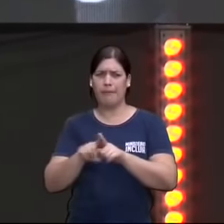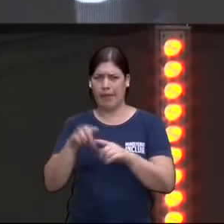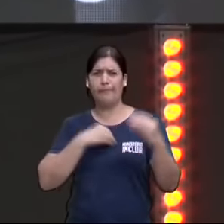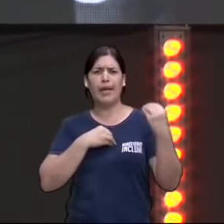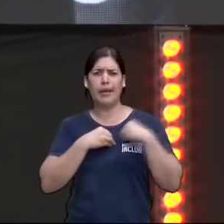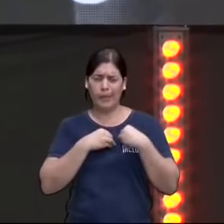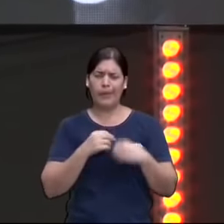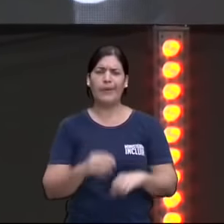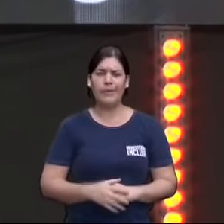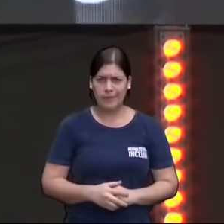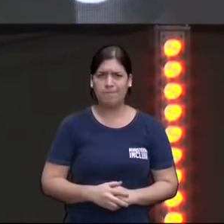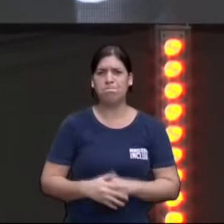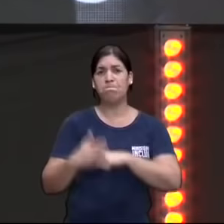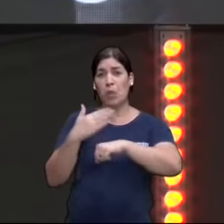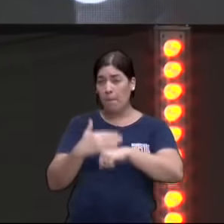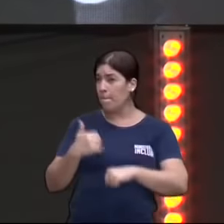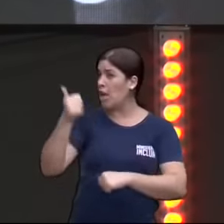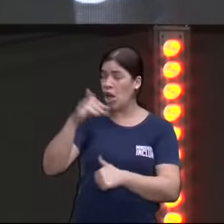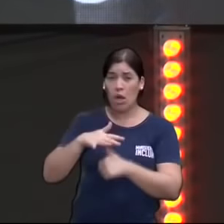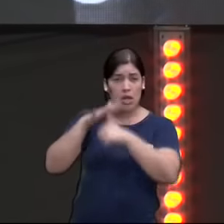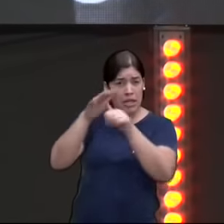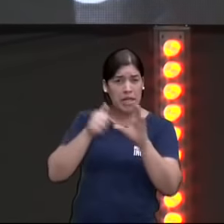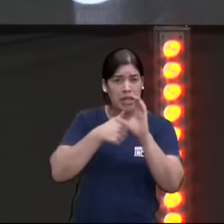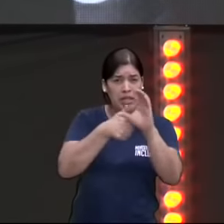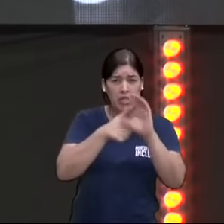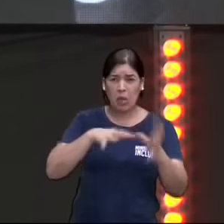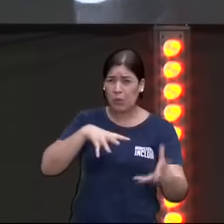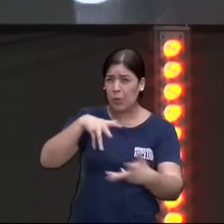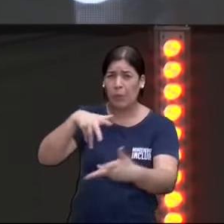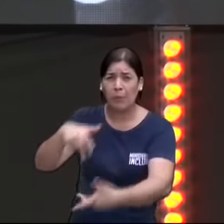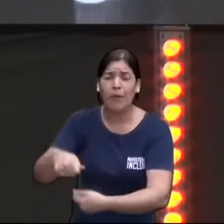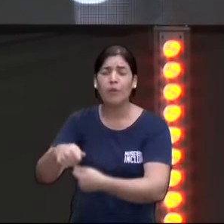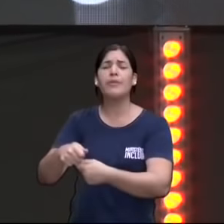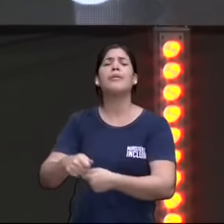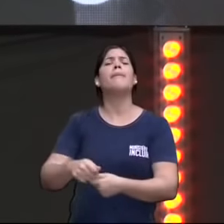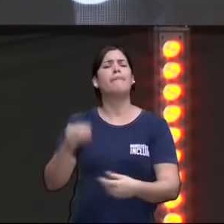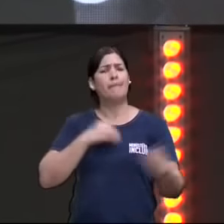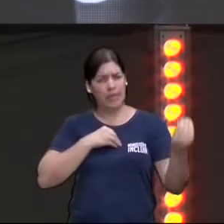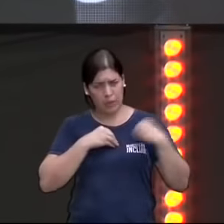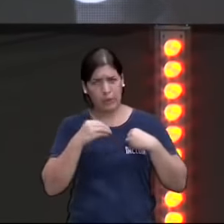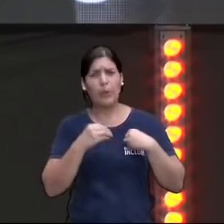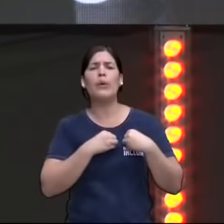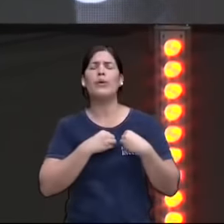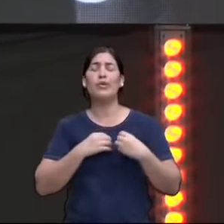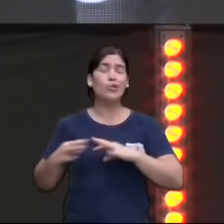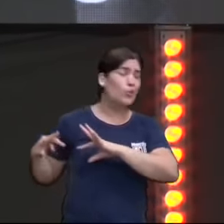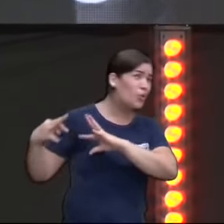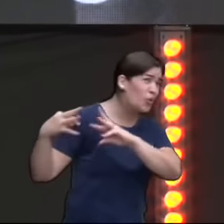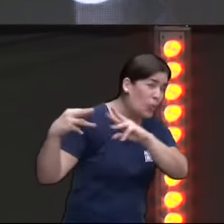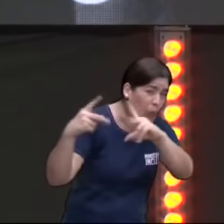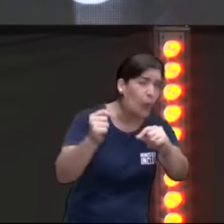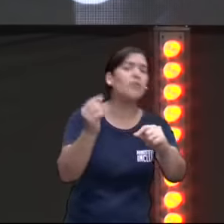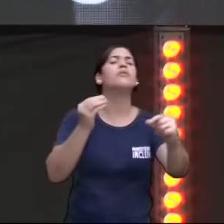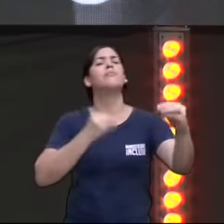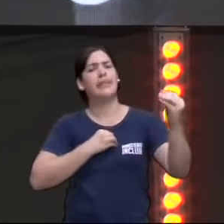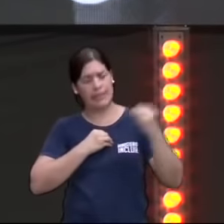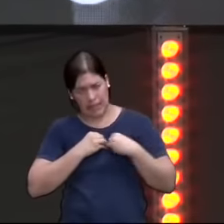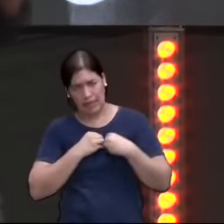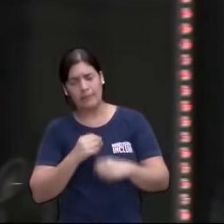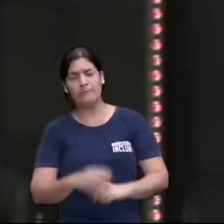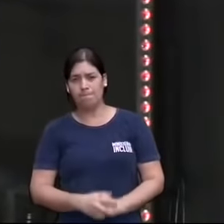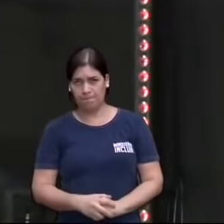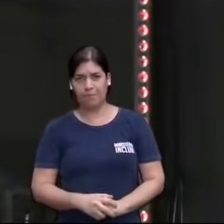O melhor líder cristão do mundo pecou. Todos pecaram. Agora,